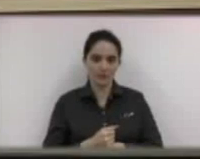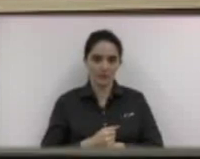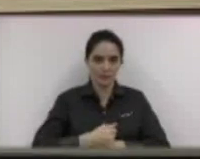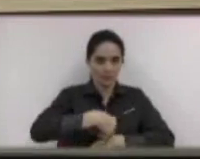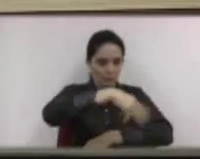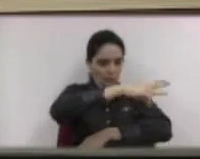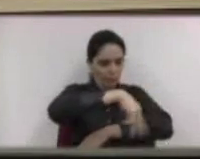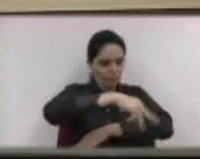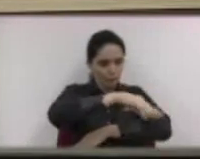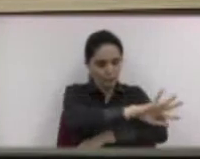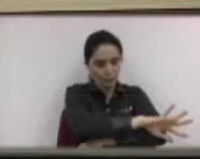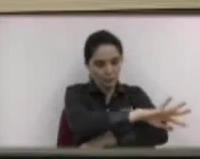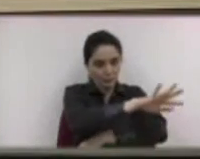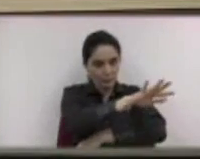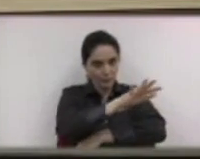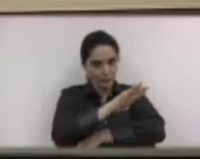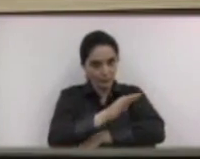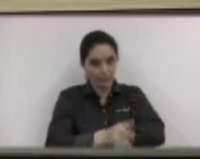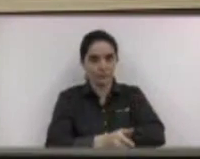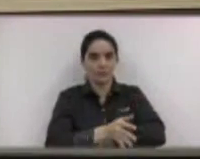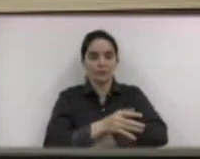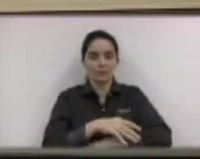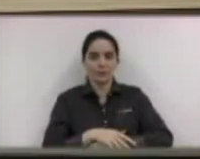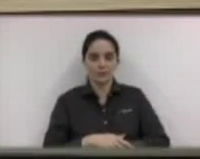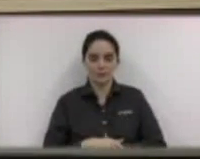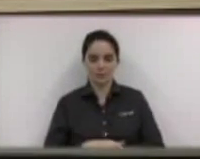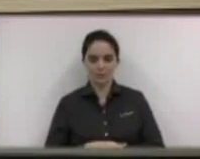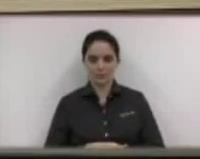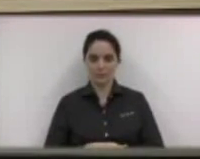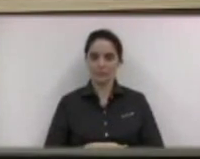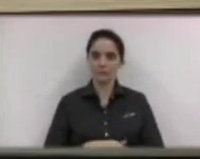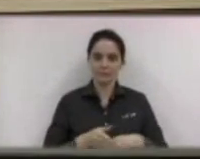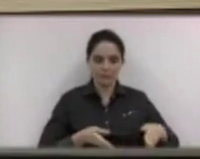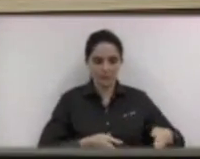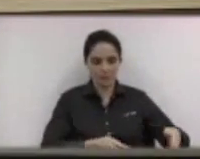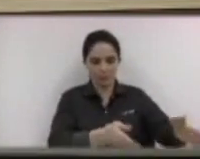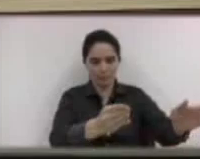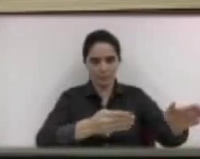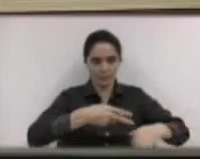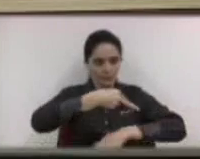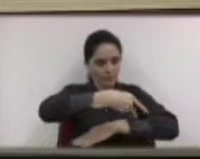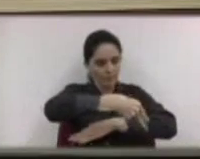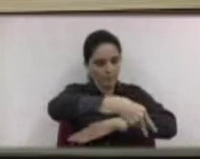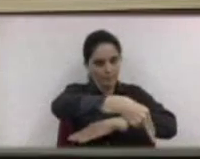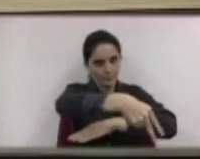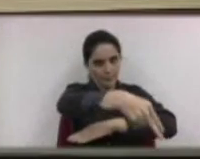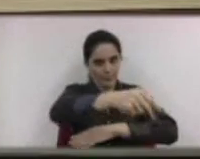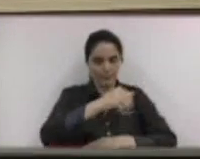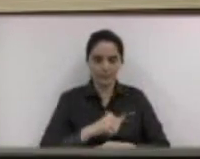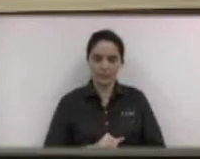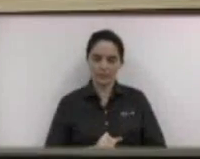uma faixa elevada lá. Como chama? Travessia. Faixa elevada de pedestre. Aproveitando também, senhor presidente,